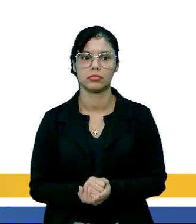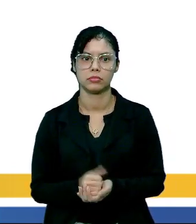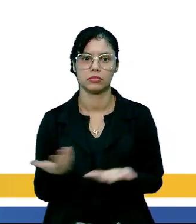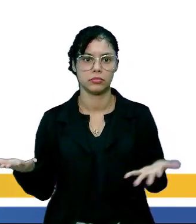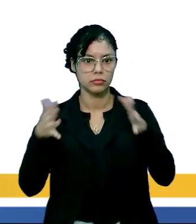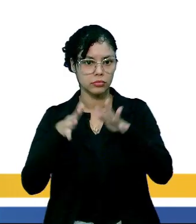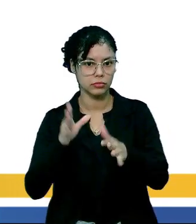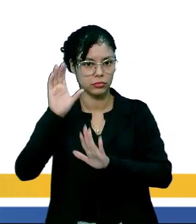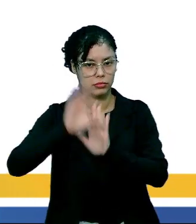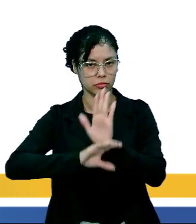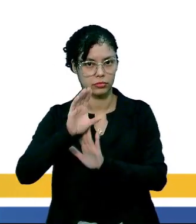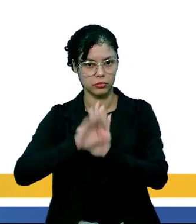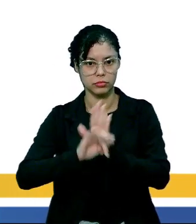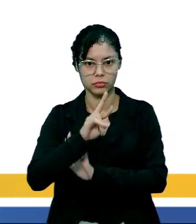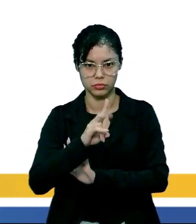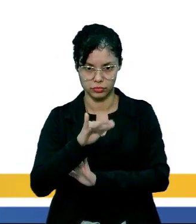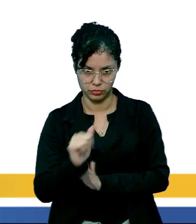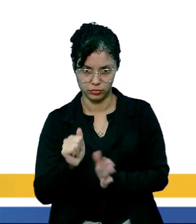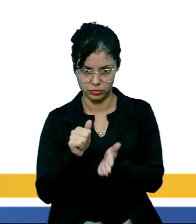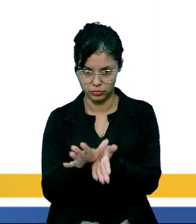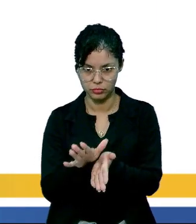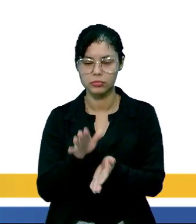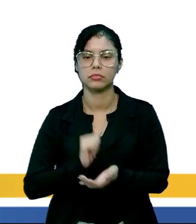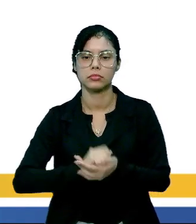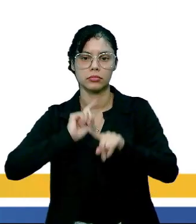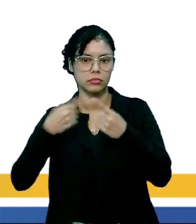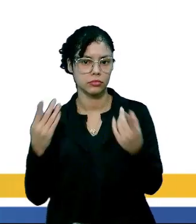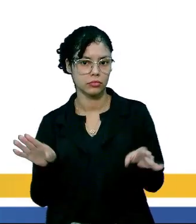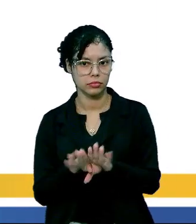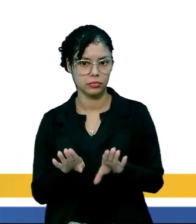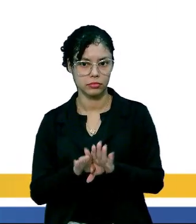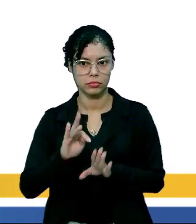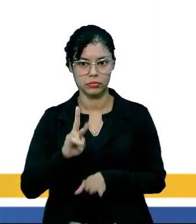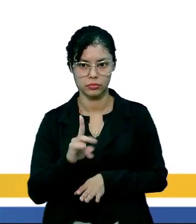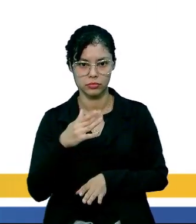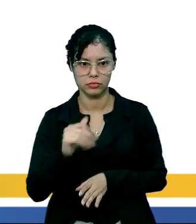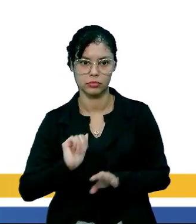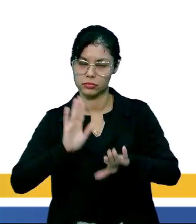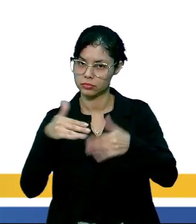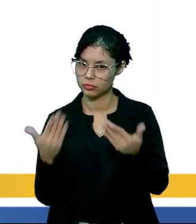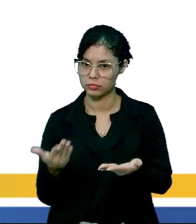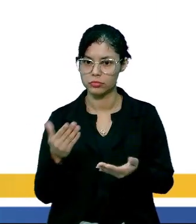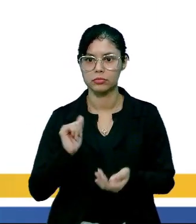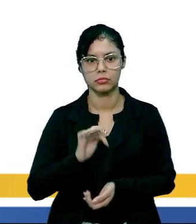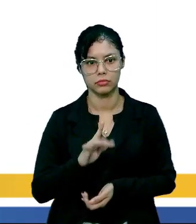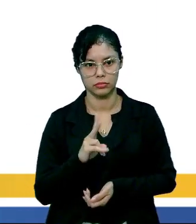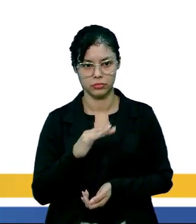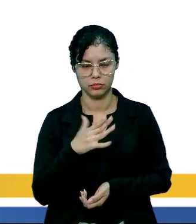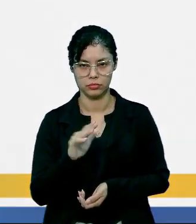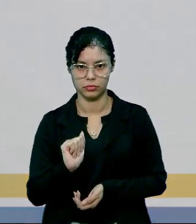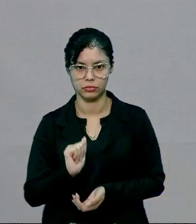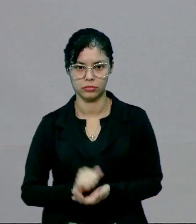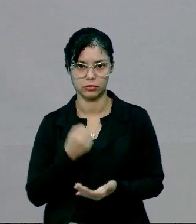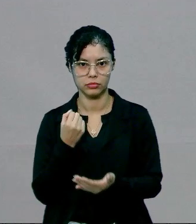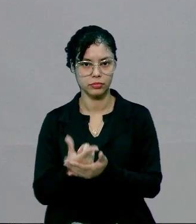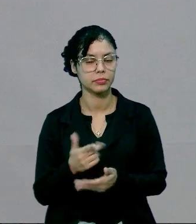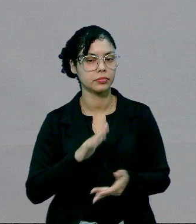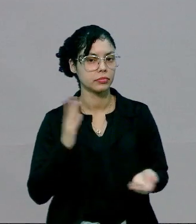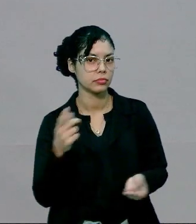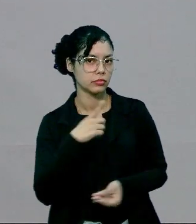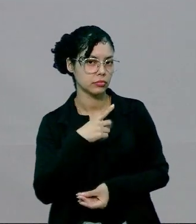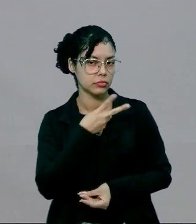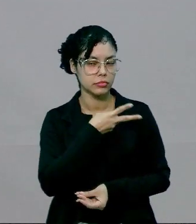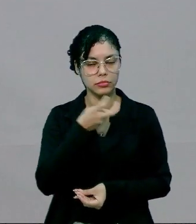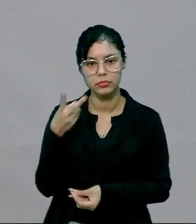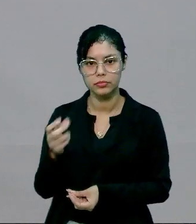somente a exclusão do conteúdo ofensivo, mas também a indenização por tais ofensas. Então, nós